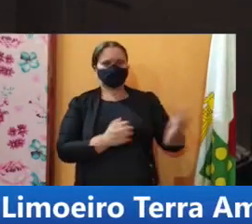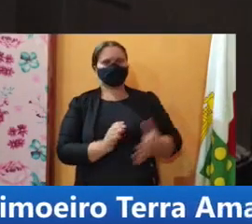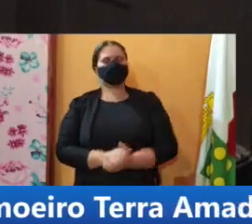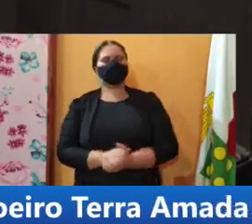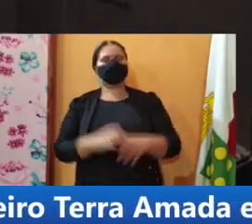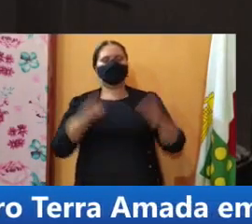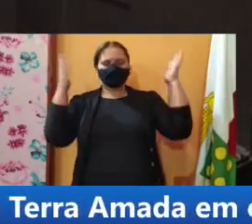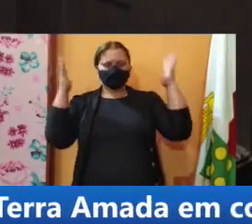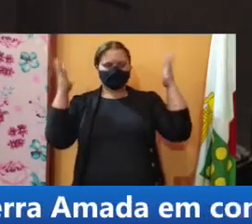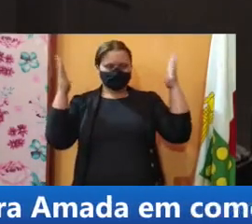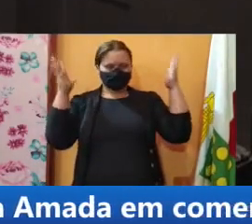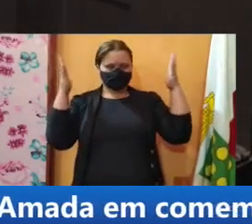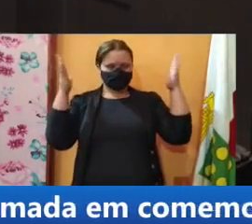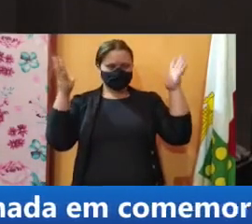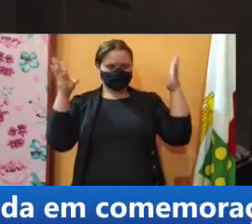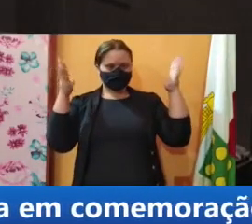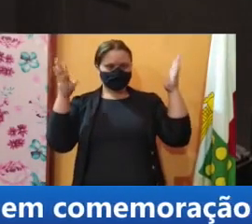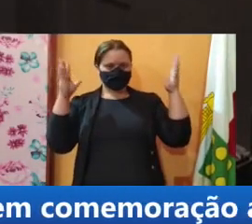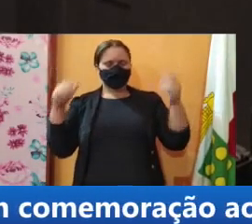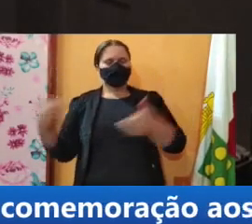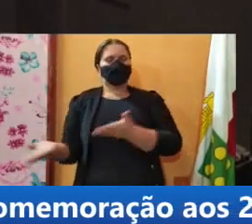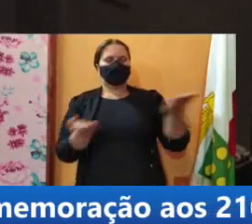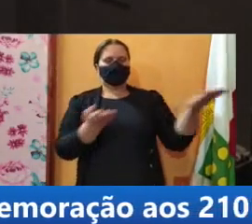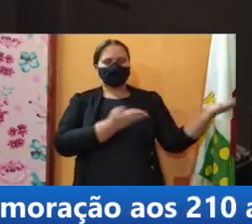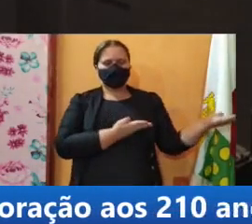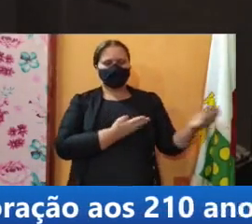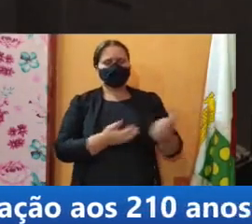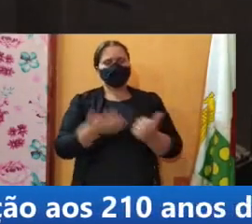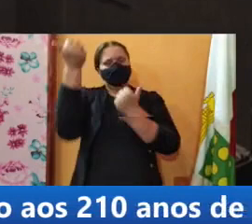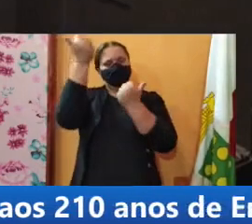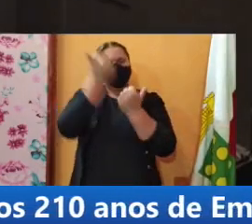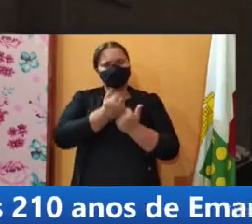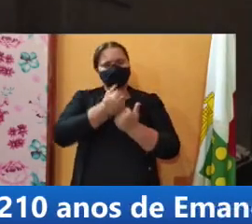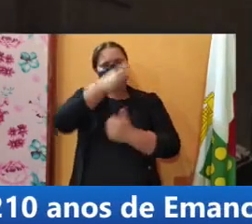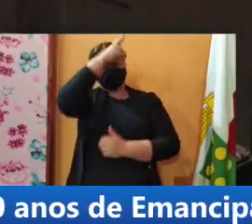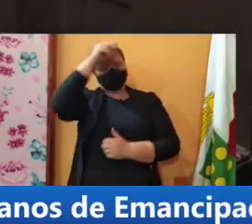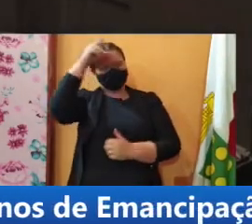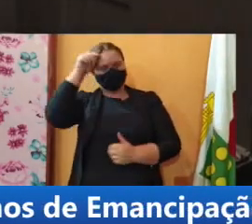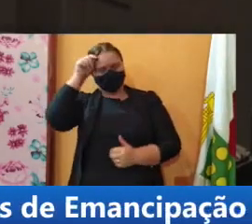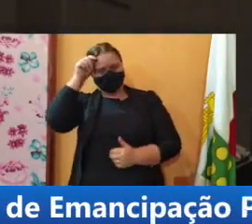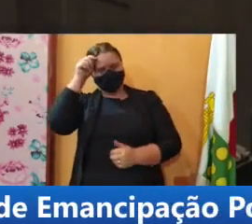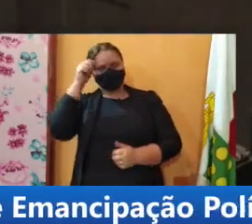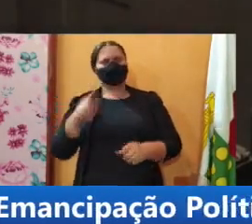Vamos aplaudir. Convidar também o vice-prefeito de Limoeiro, Zé de Nena.